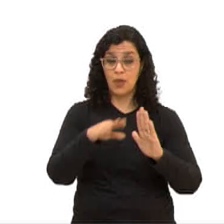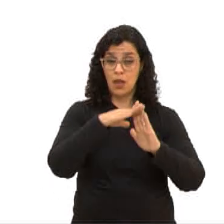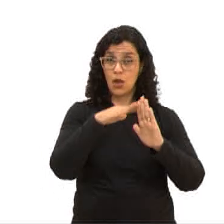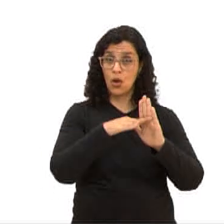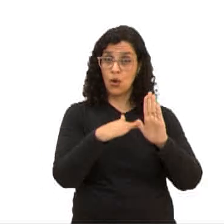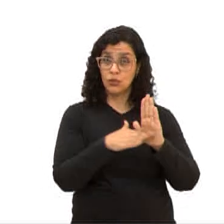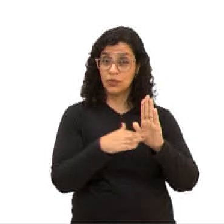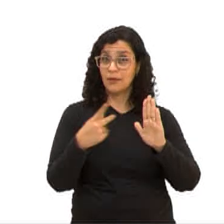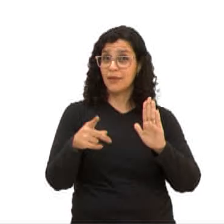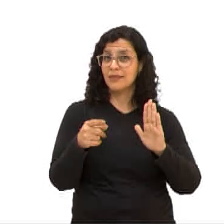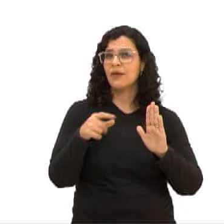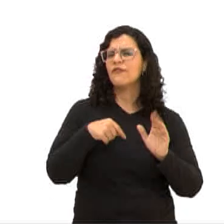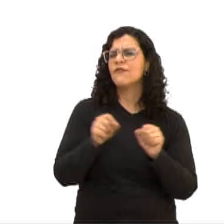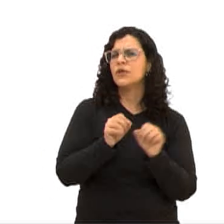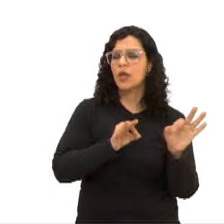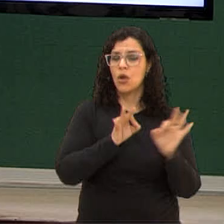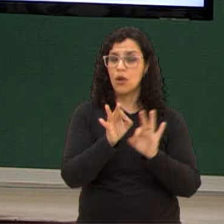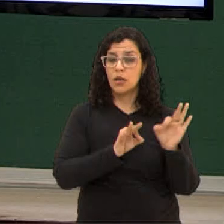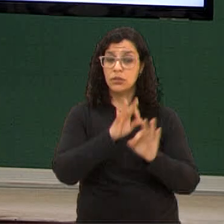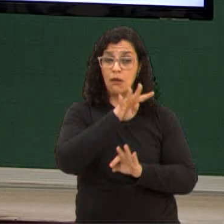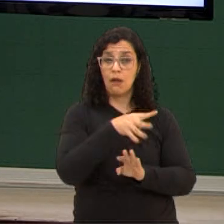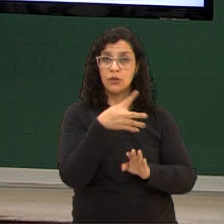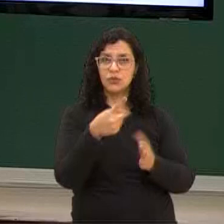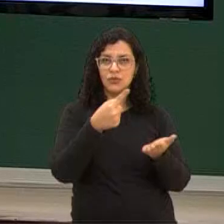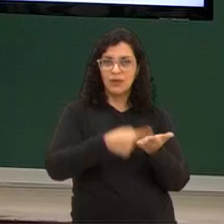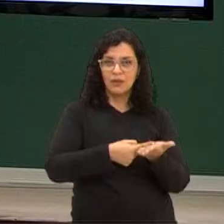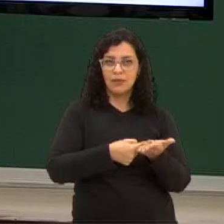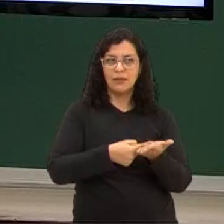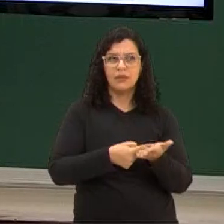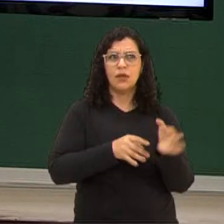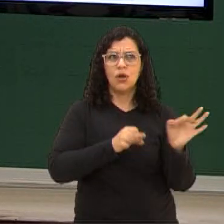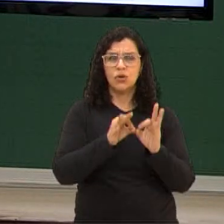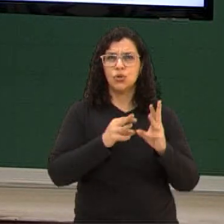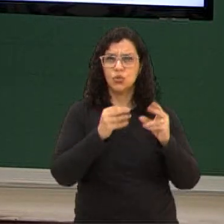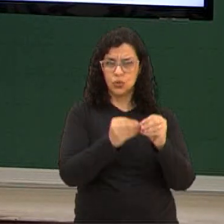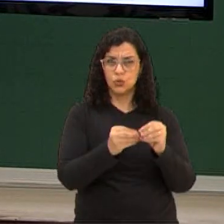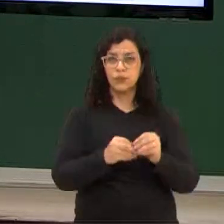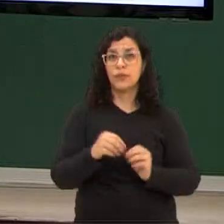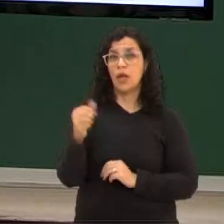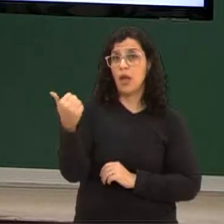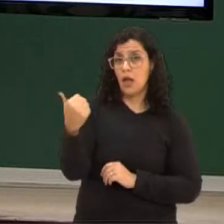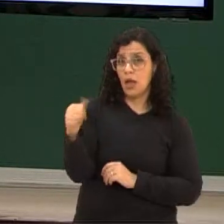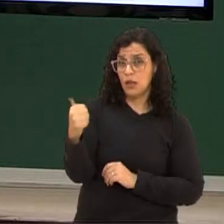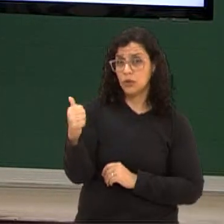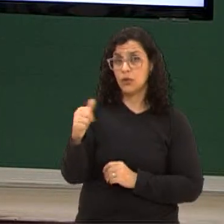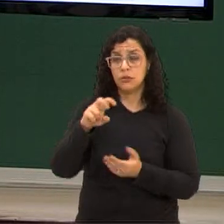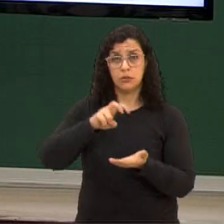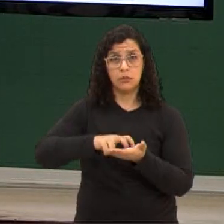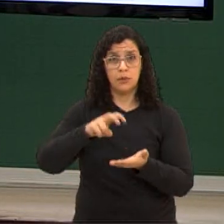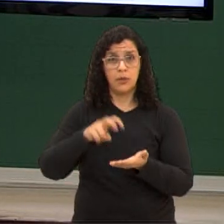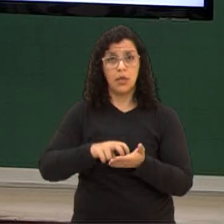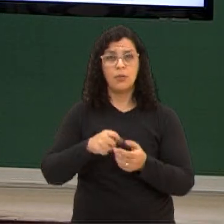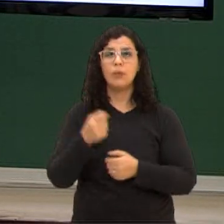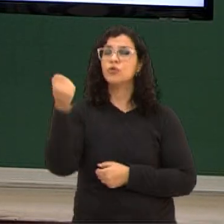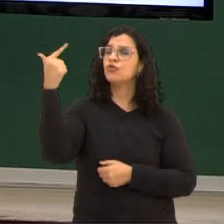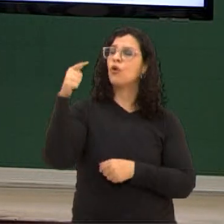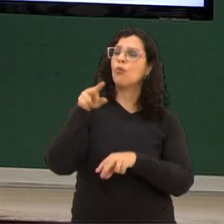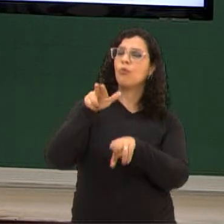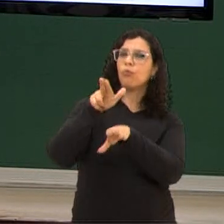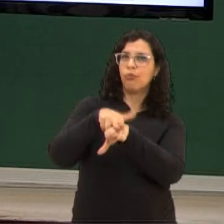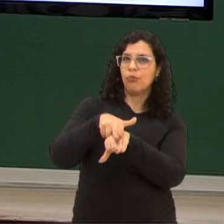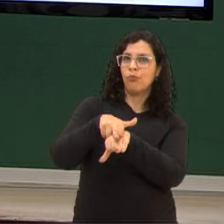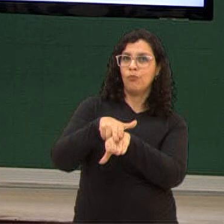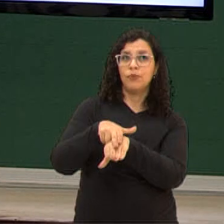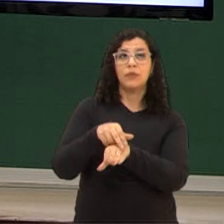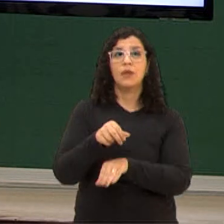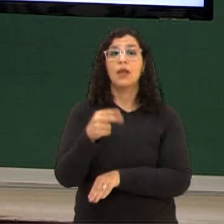do Gaturro, né? Ele organiza tudo na sua agenda. Então, agora eu organizo tudo na minha agenda. Às 11 da manhã, ele toma sol.